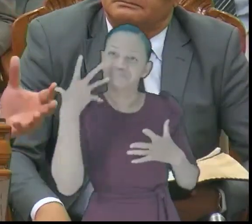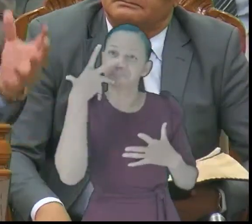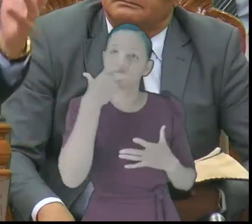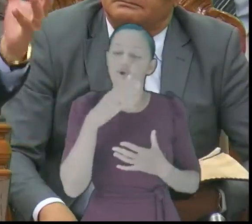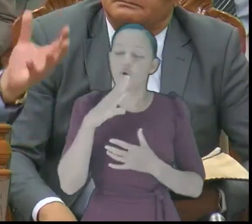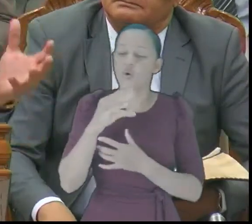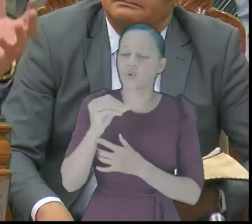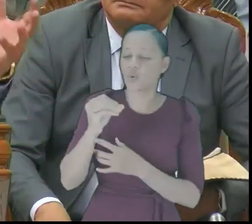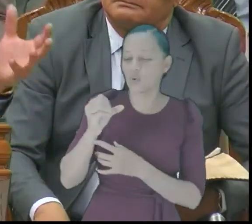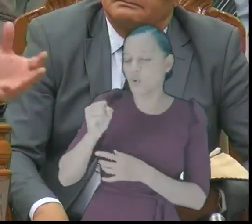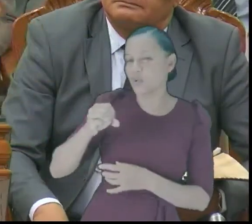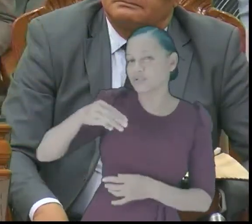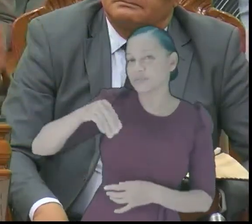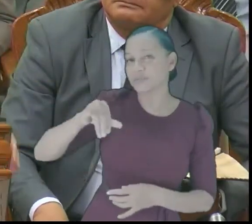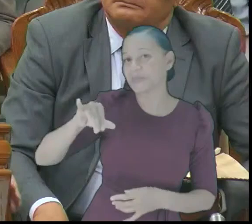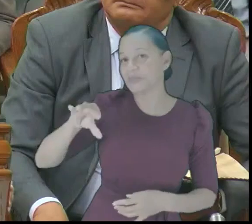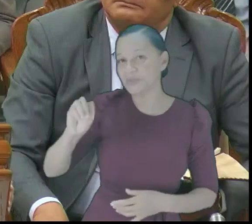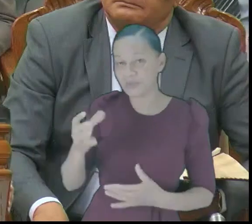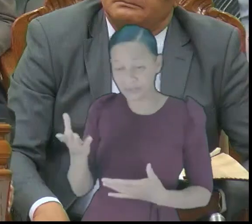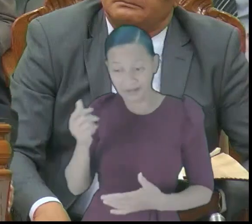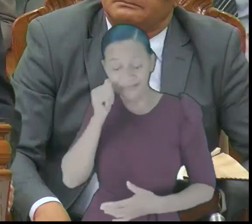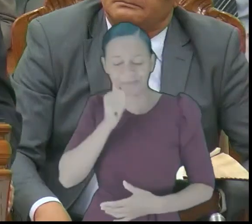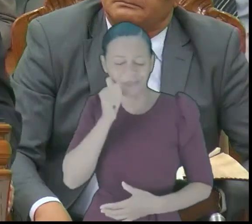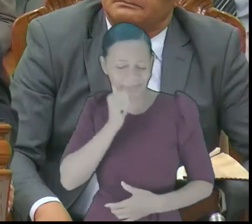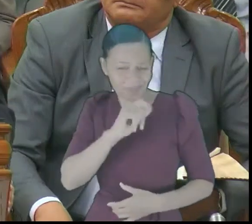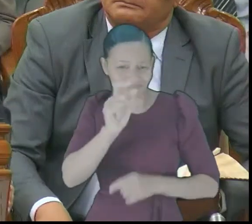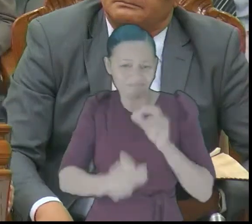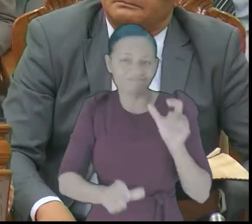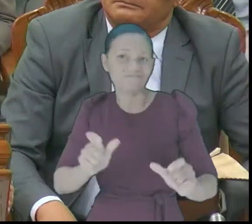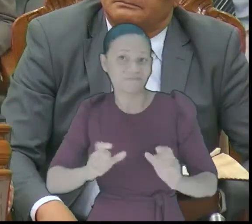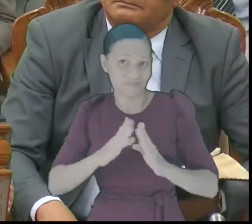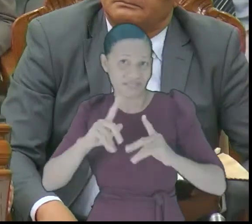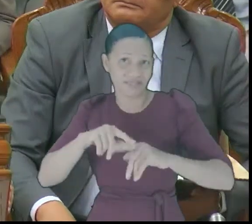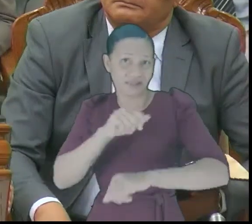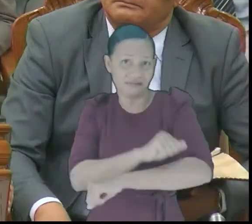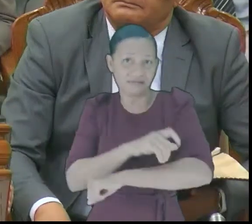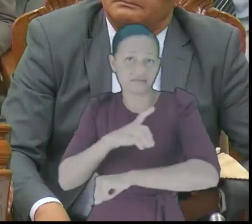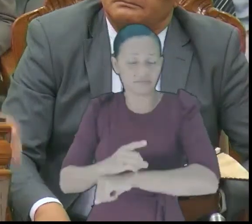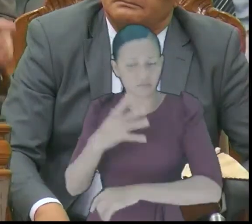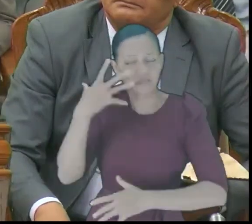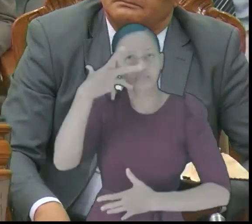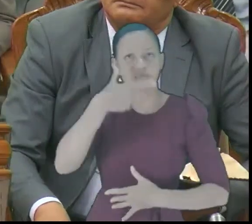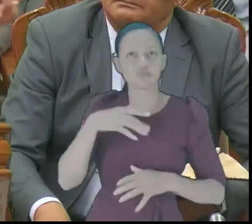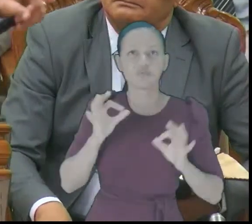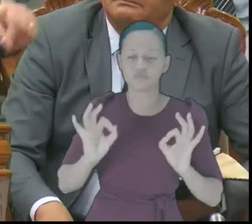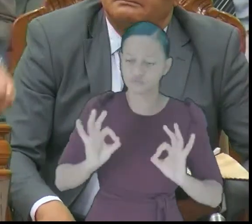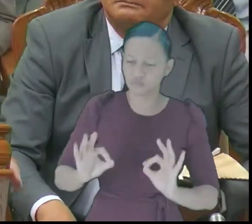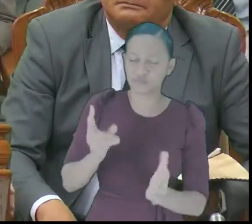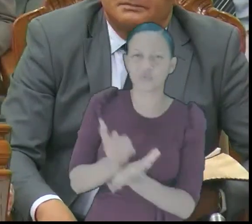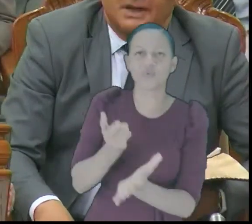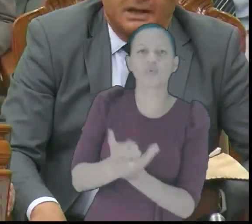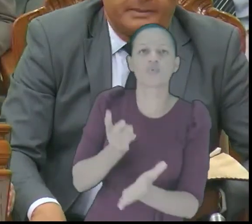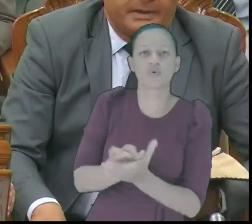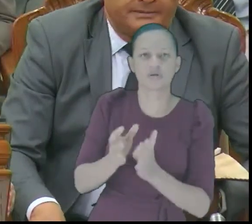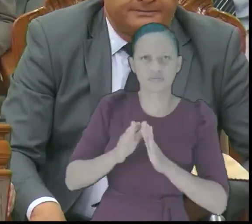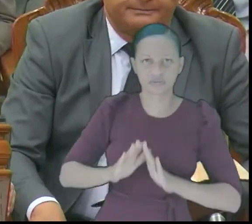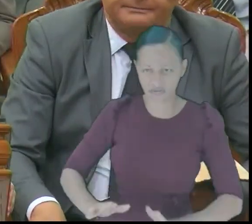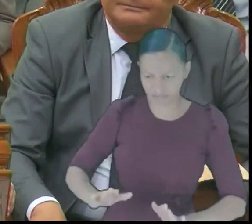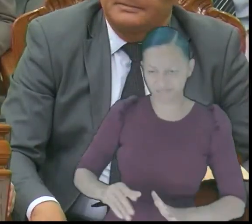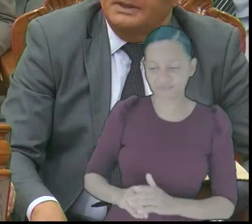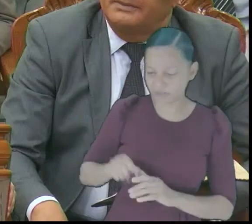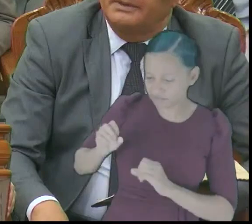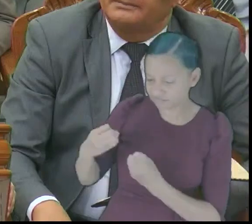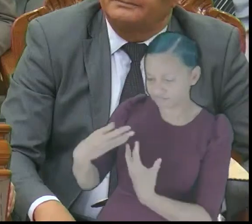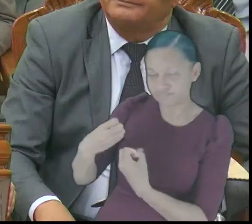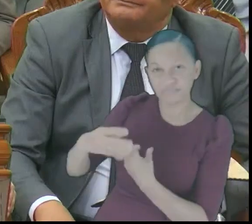cosmios. É bonita, é elegante. E as mulheres da Assembleia de Deus se vestem bem, se vestem com elegância. E vamos continuar desse jeito que nós fomos